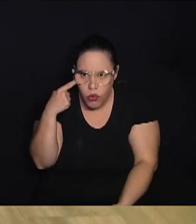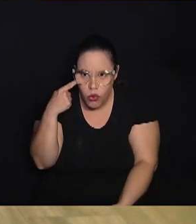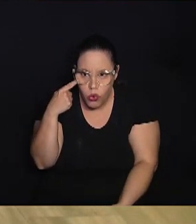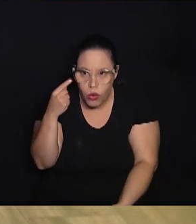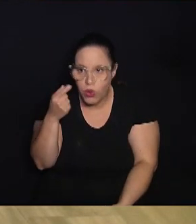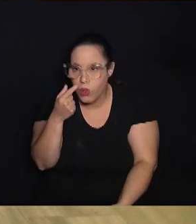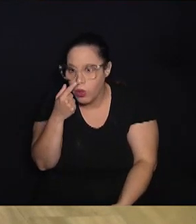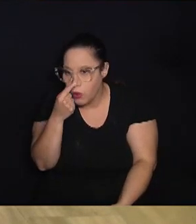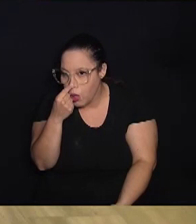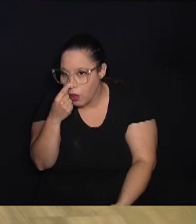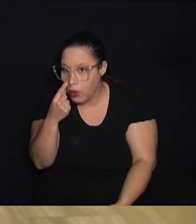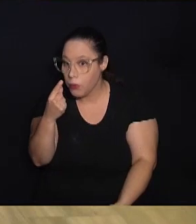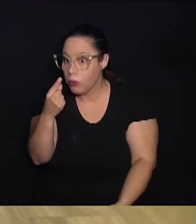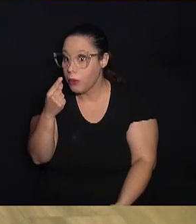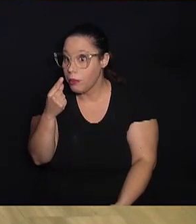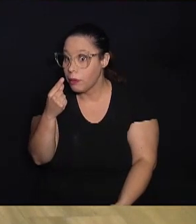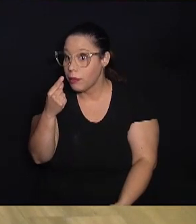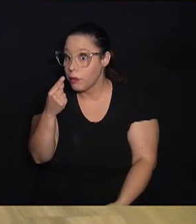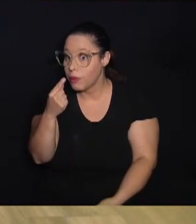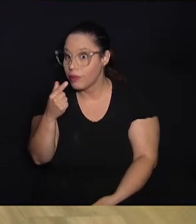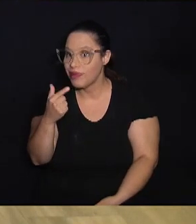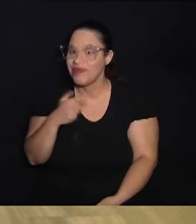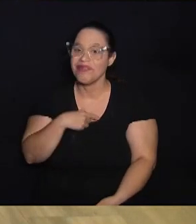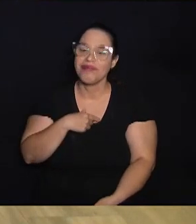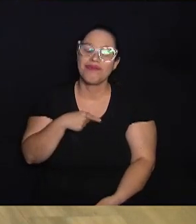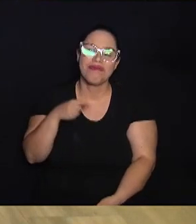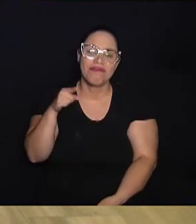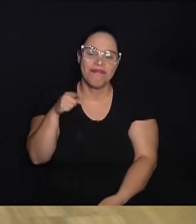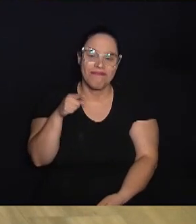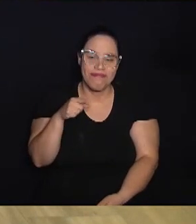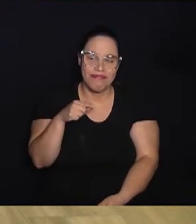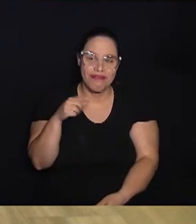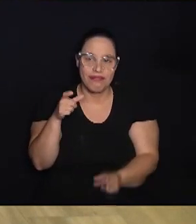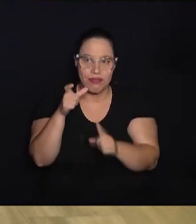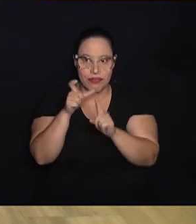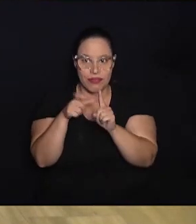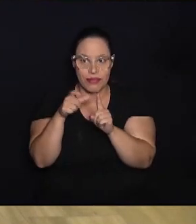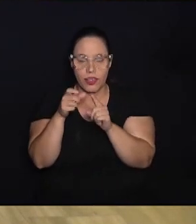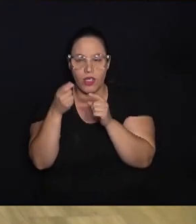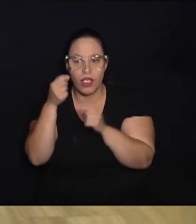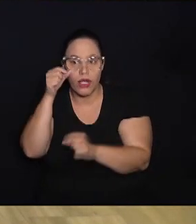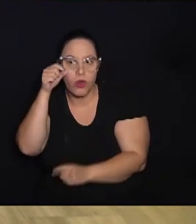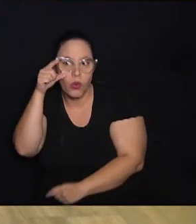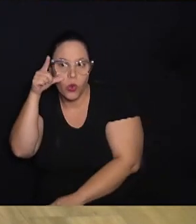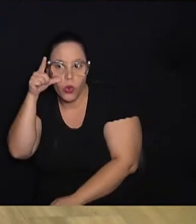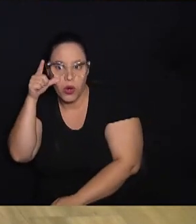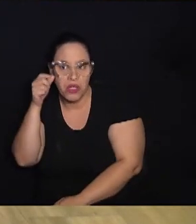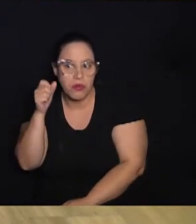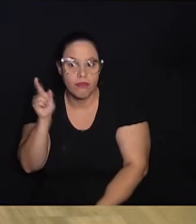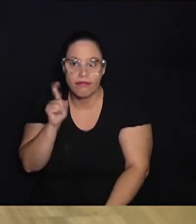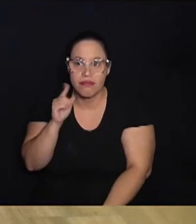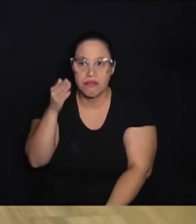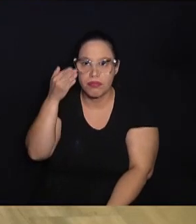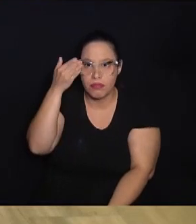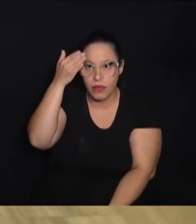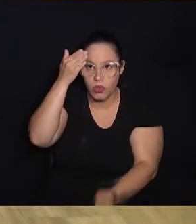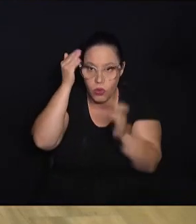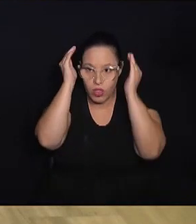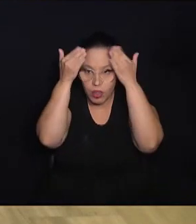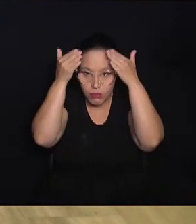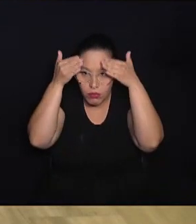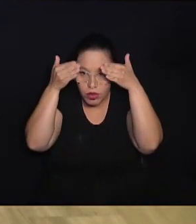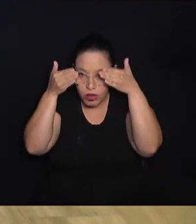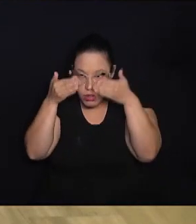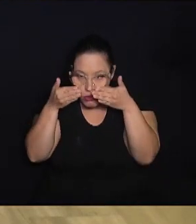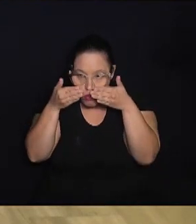avantajado então da al ver esse personagem que acho que é o meu único personagem que não aparece o olho inclusive uma coisa meio Recruta Zero assim o cabelo em cima do